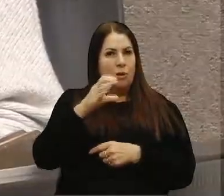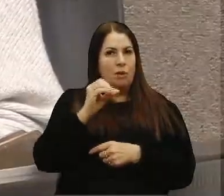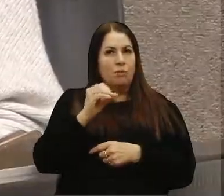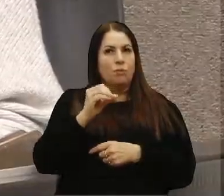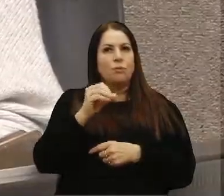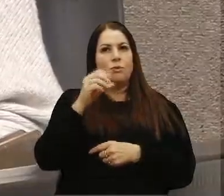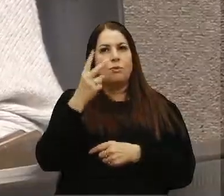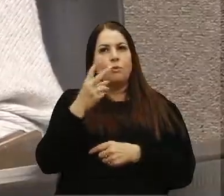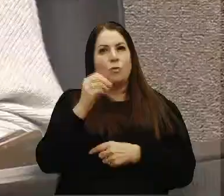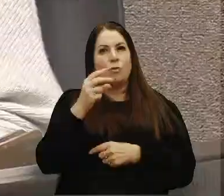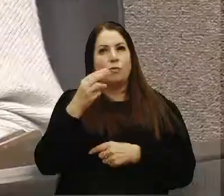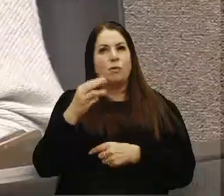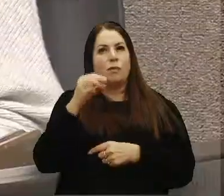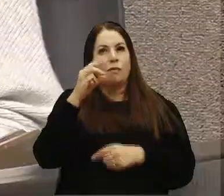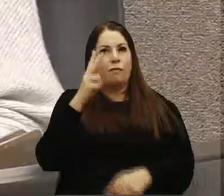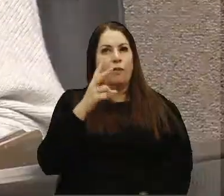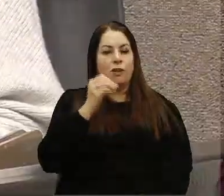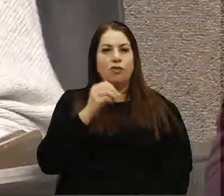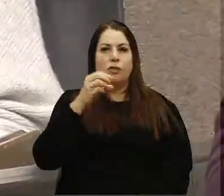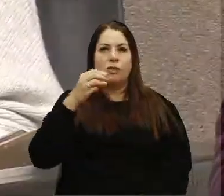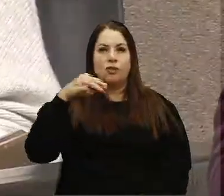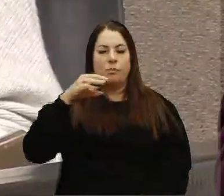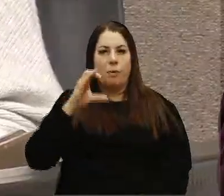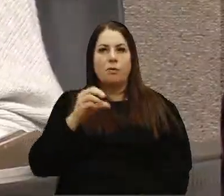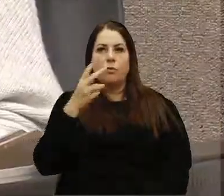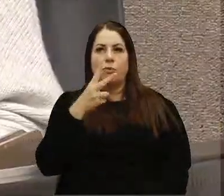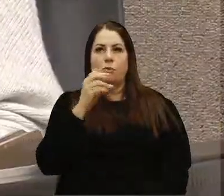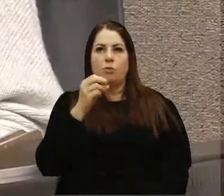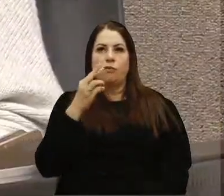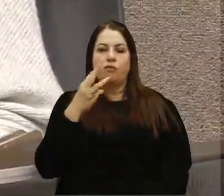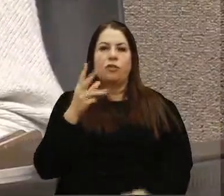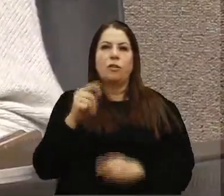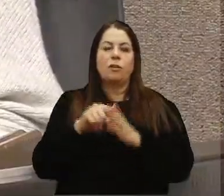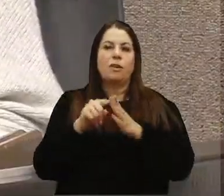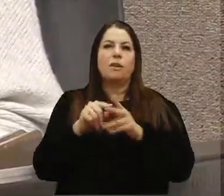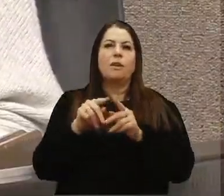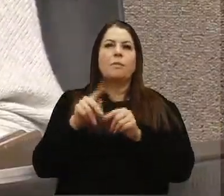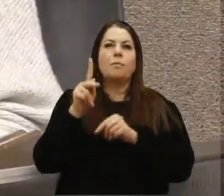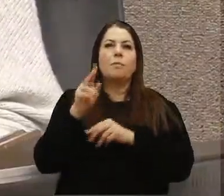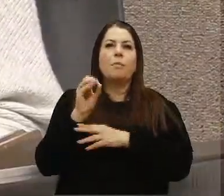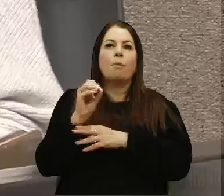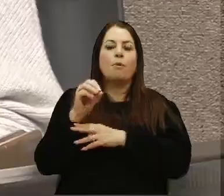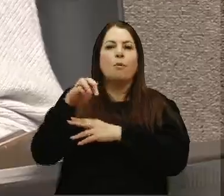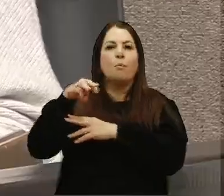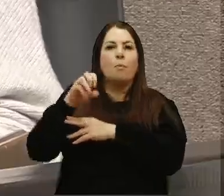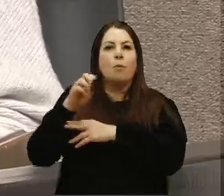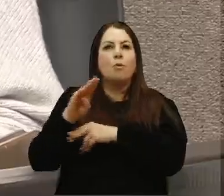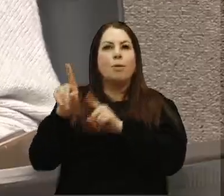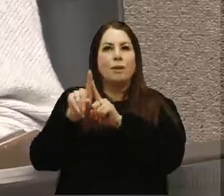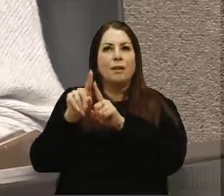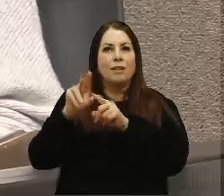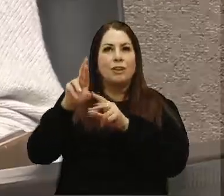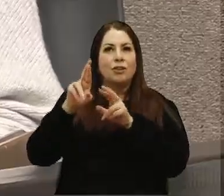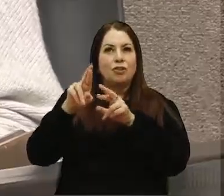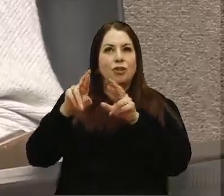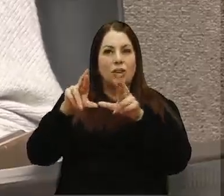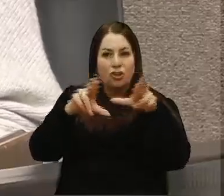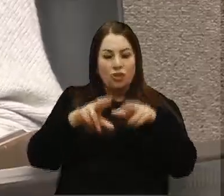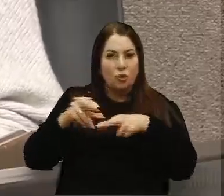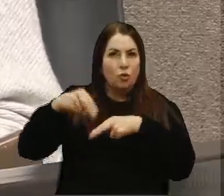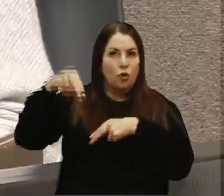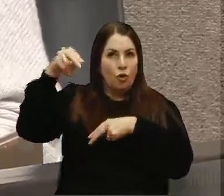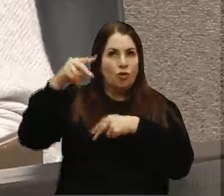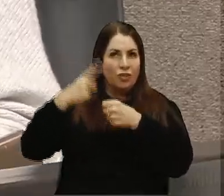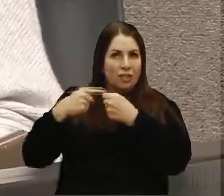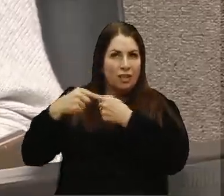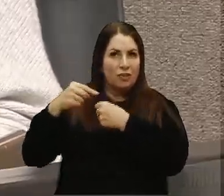20/3/2023... Isso mesmo, 20/3/2023, foi discutido o Plamob na região oeste da cidade, na qual eu estava lá no Cidade Nova. Então,